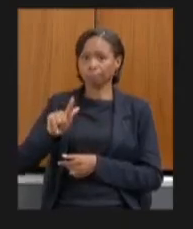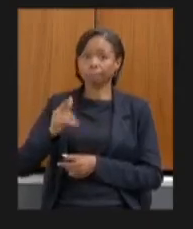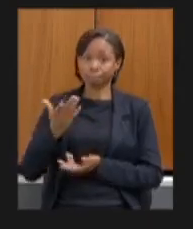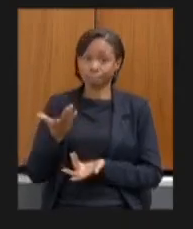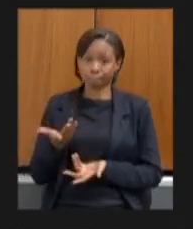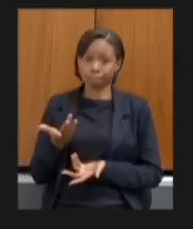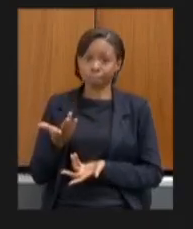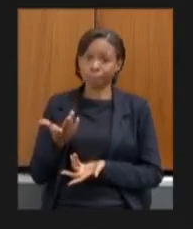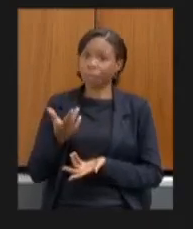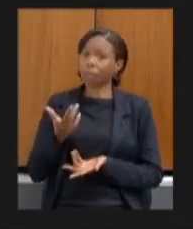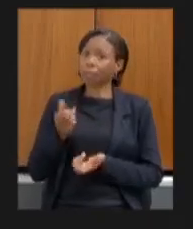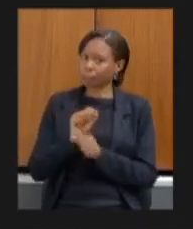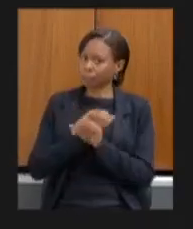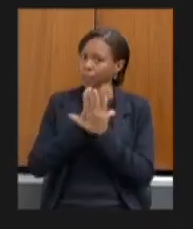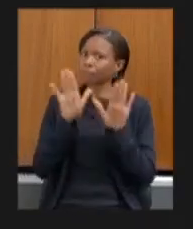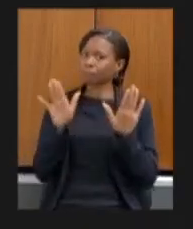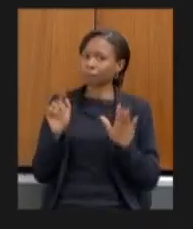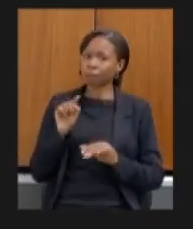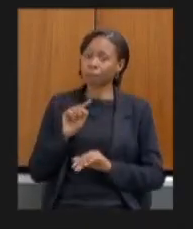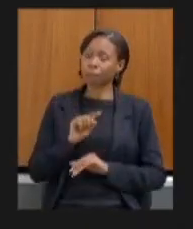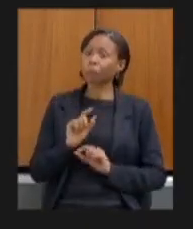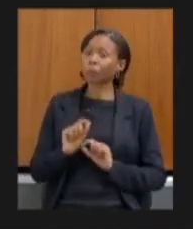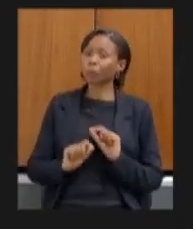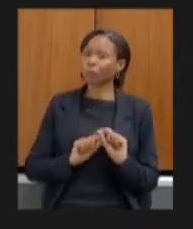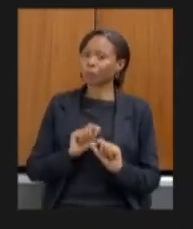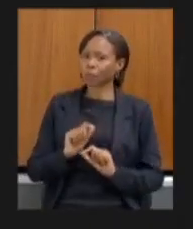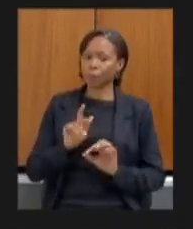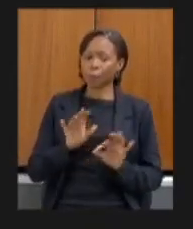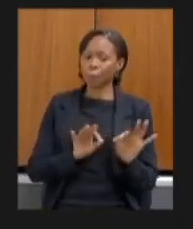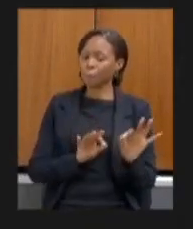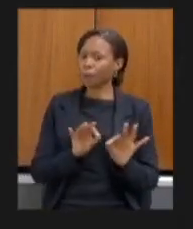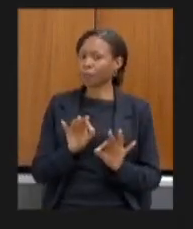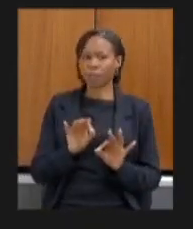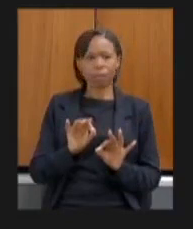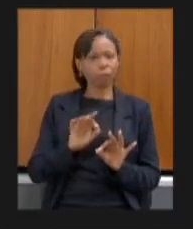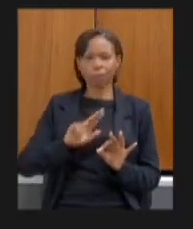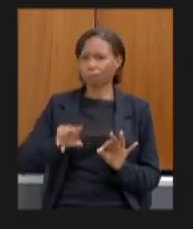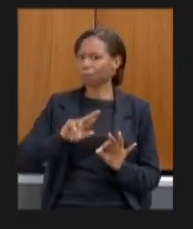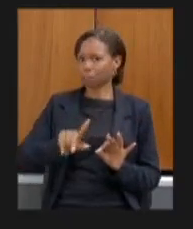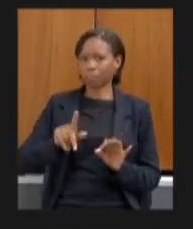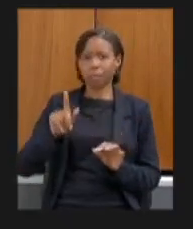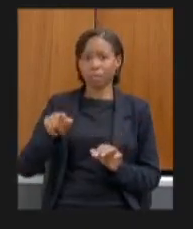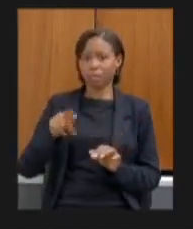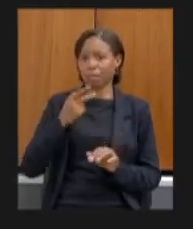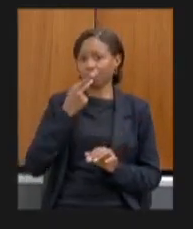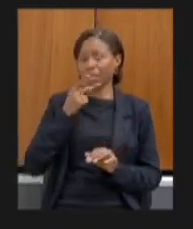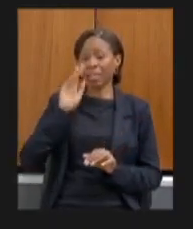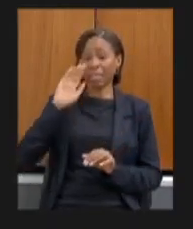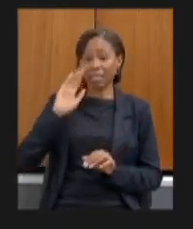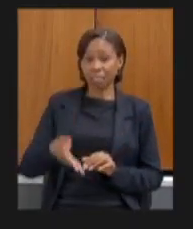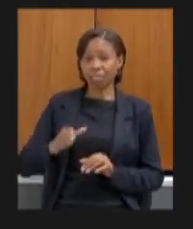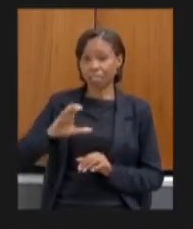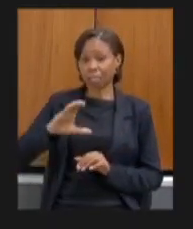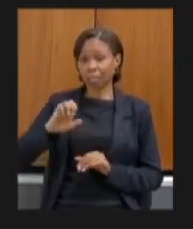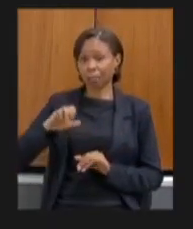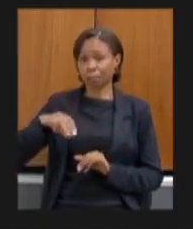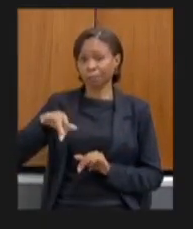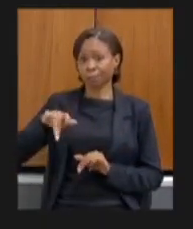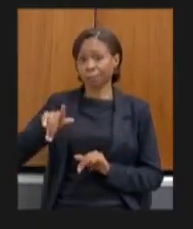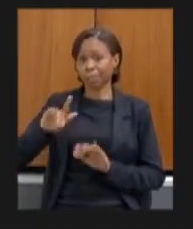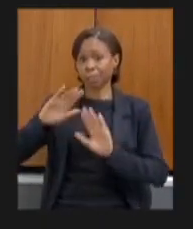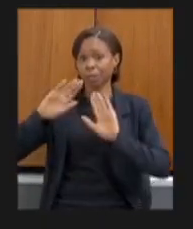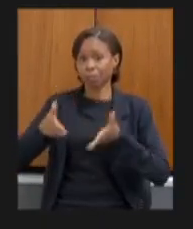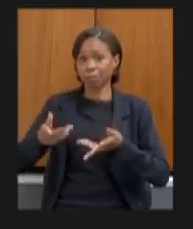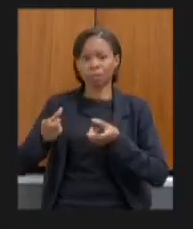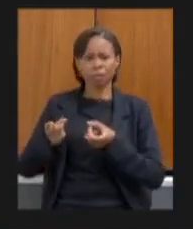um projeto, eles se colocam como se a CEMIG já tivesse sido vendida e essa é a solução para o Estado, nós temos divergência nesse